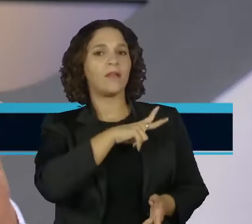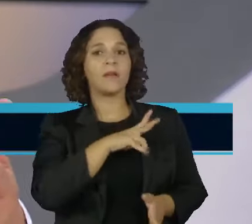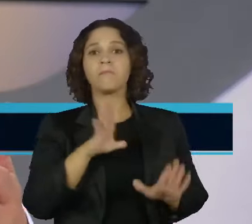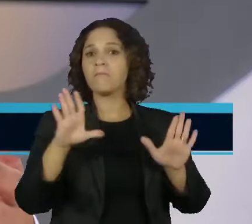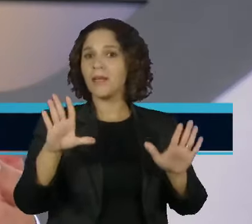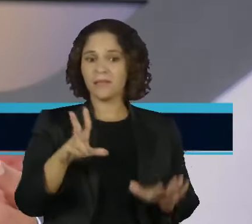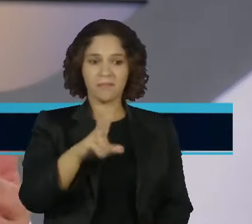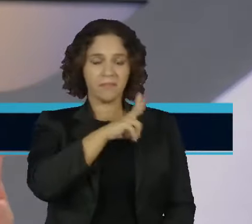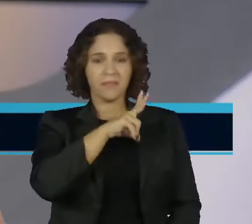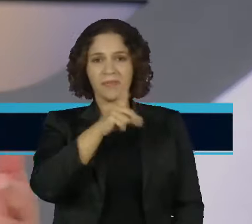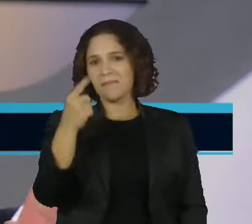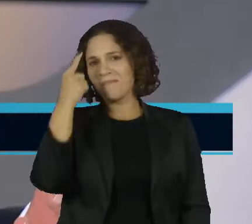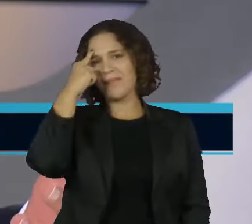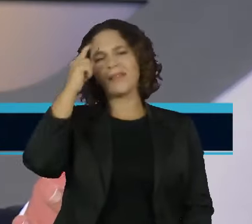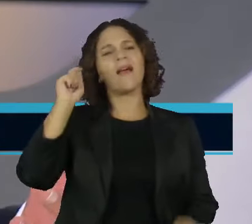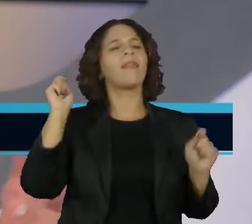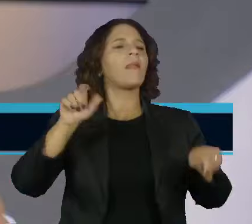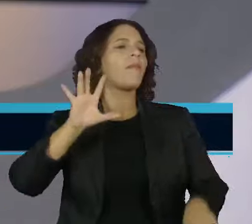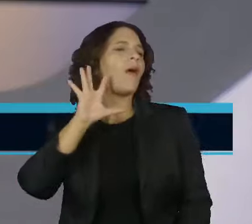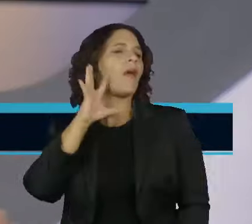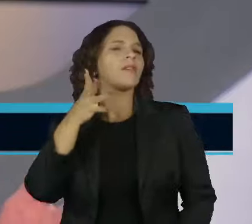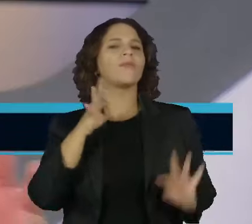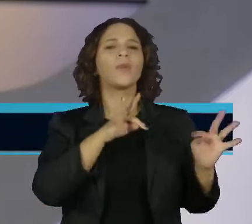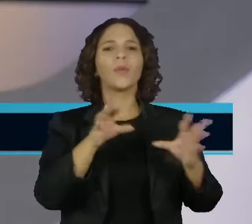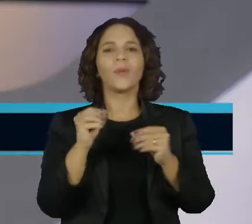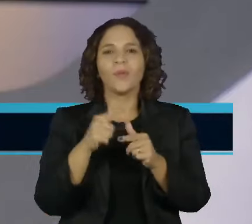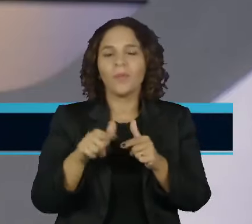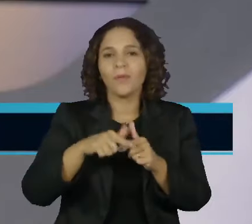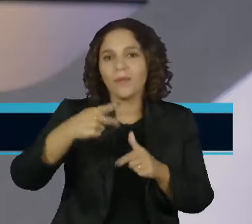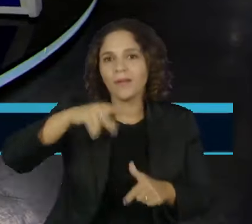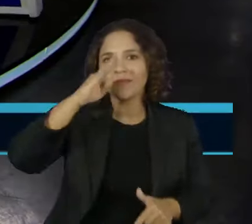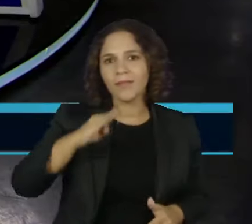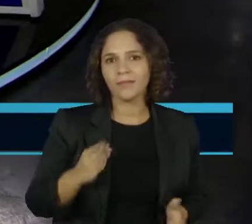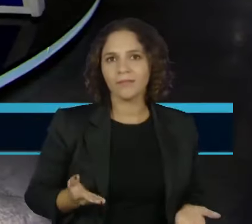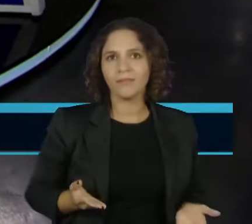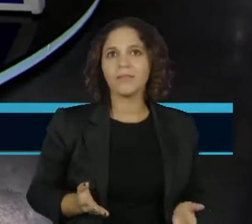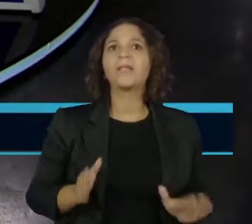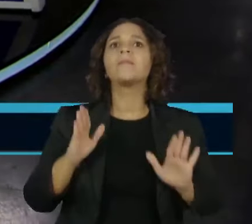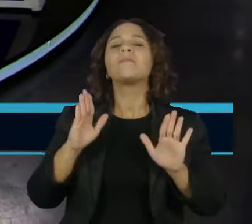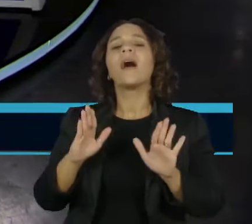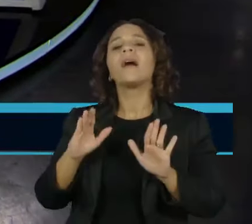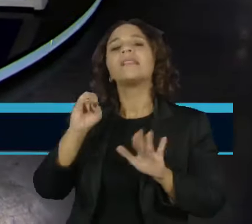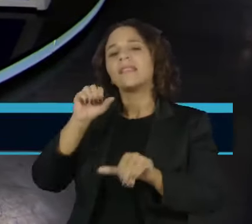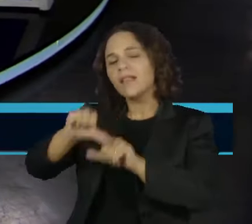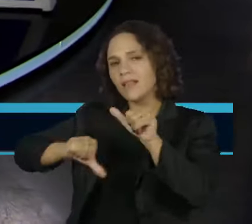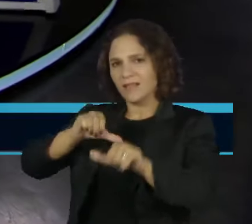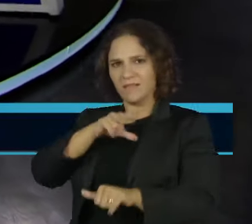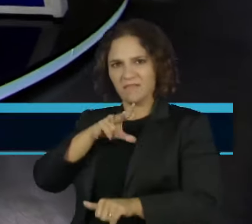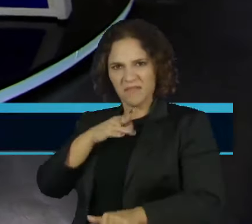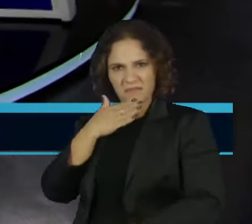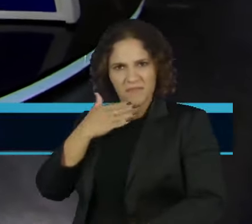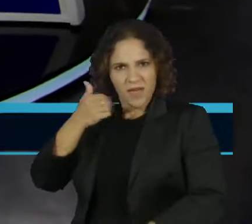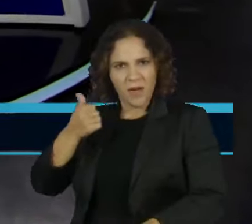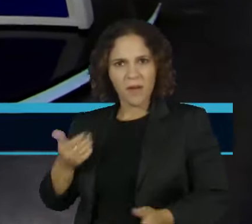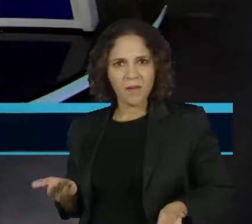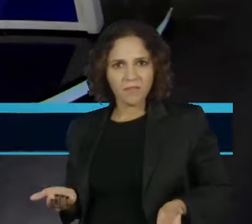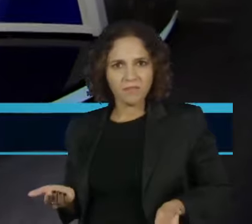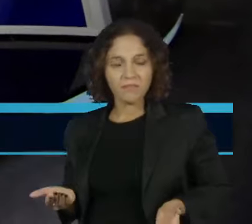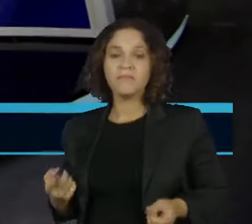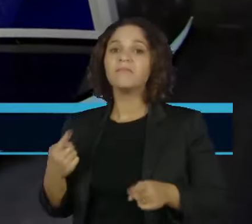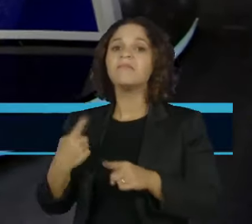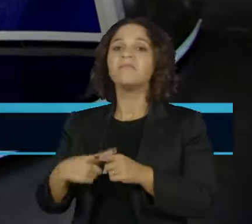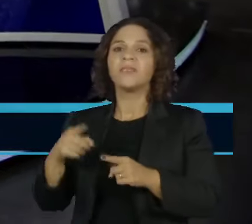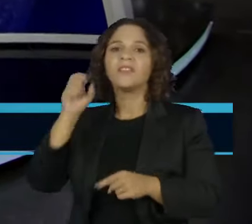fosse o maná da solução de todas as questões de infraestrutura, em particular... Nesse caso, melhorou, assim, nesse setor? Porque a gente vimos ali que são